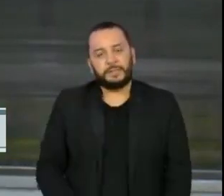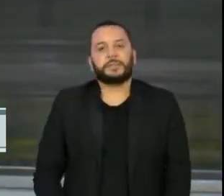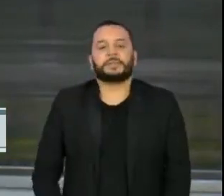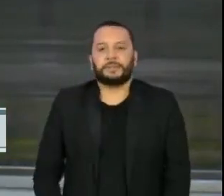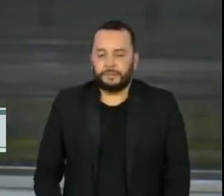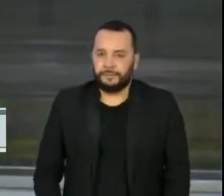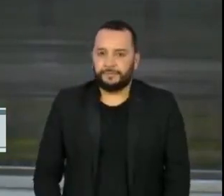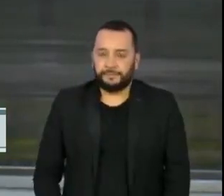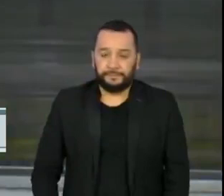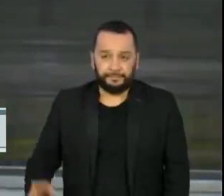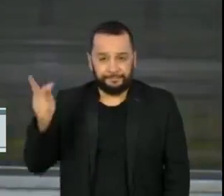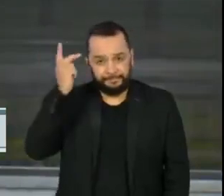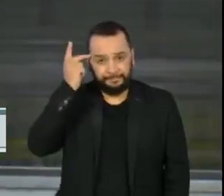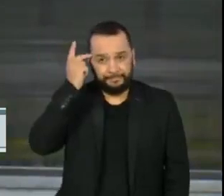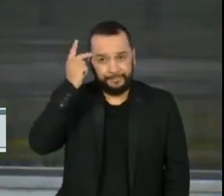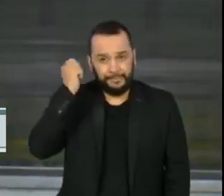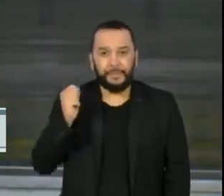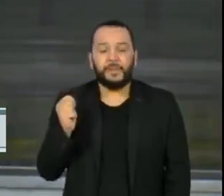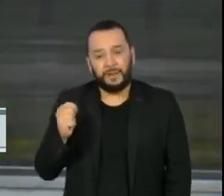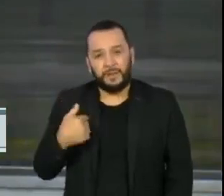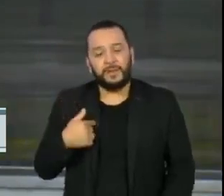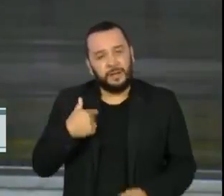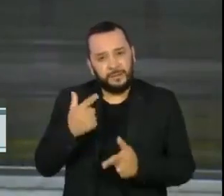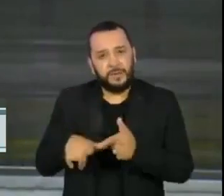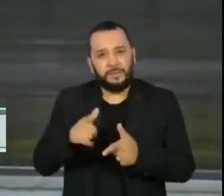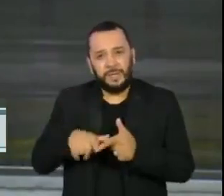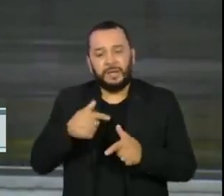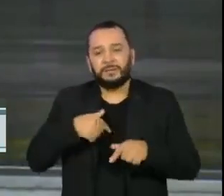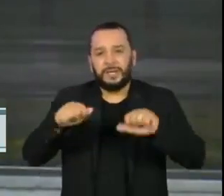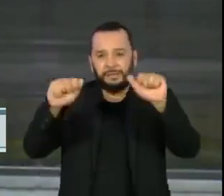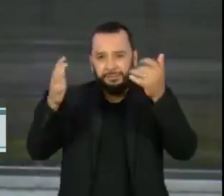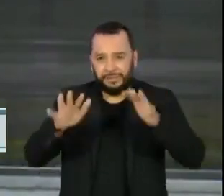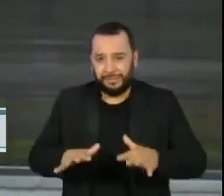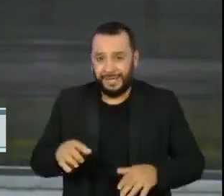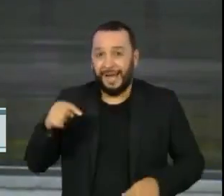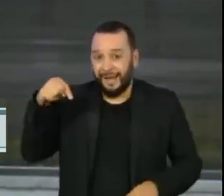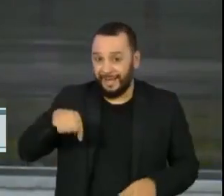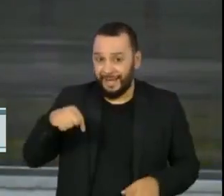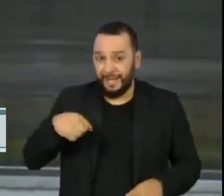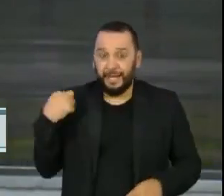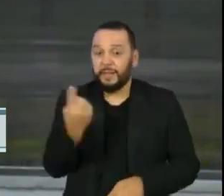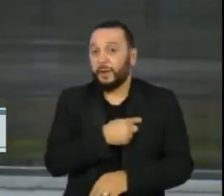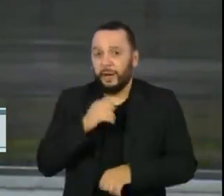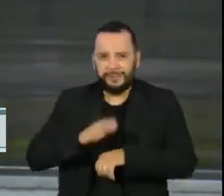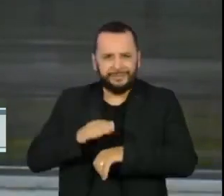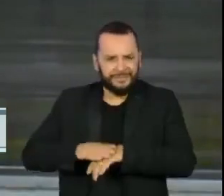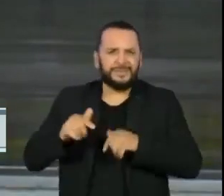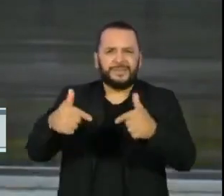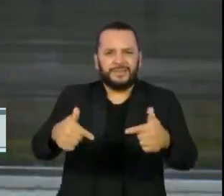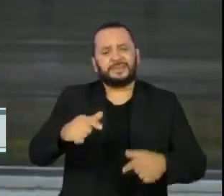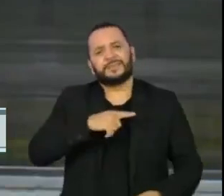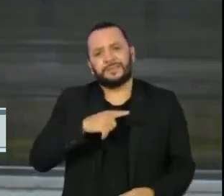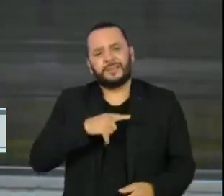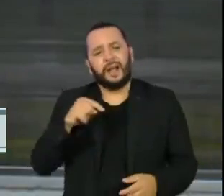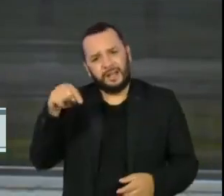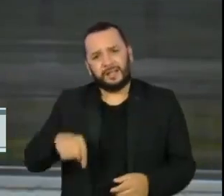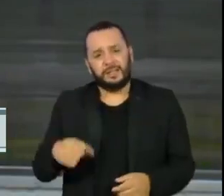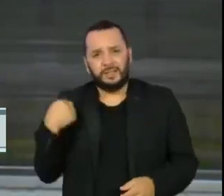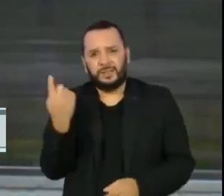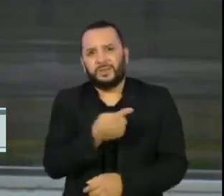No caso de São Paulo, uma situação crítica, e aqui nós damos total transparência, não escondemos a